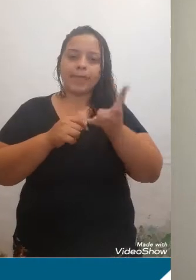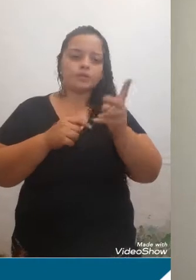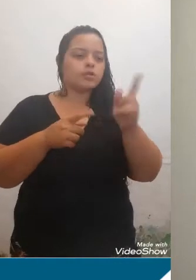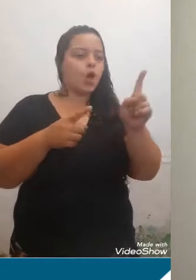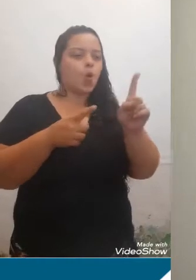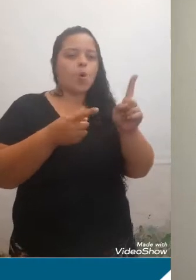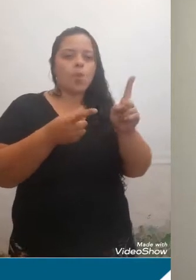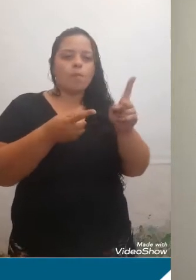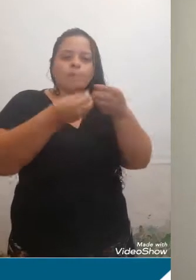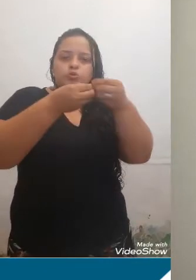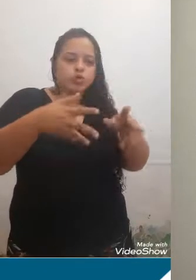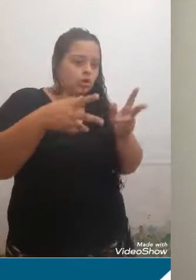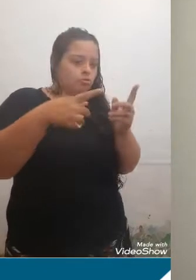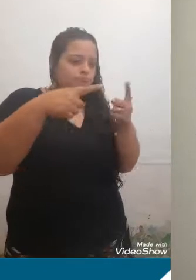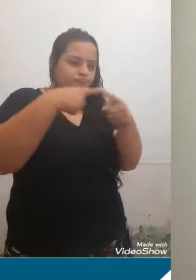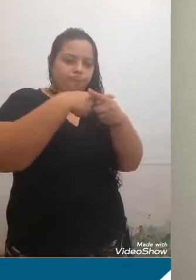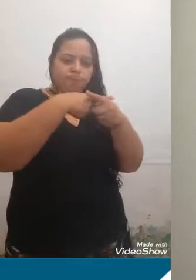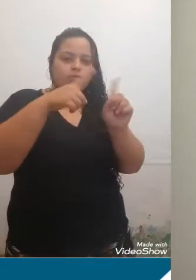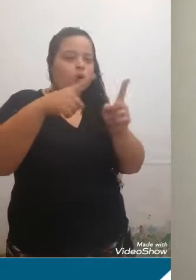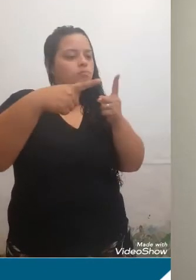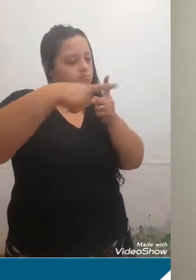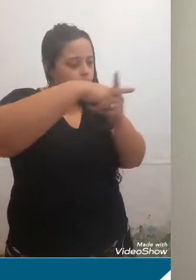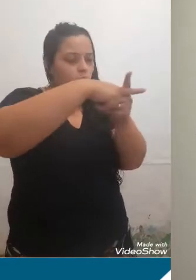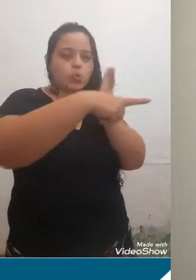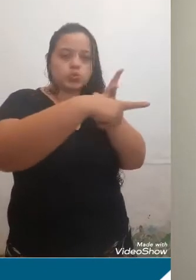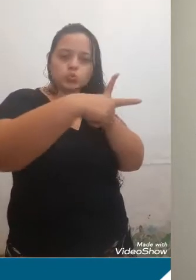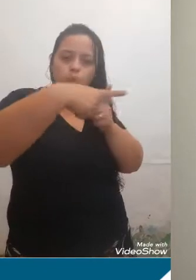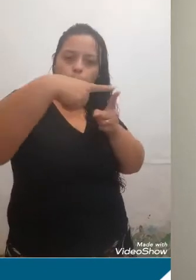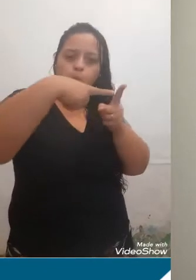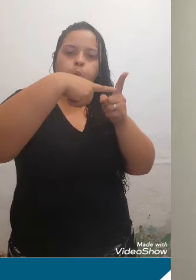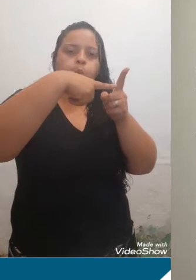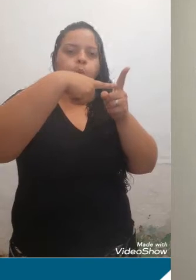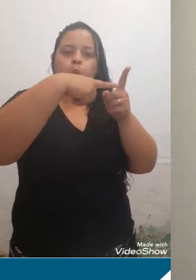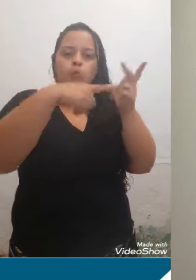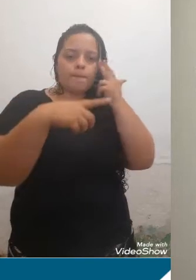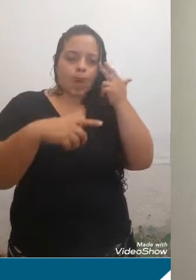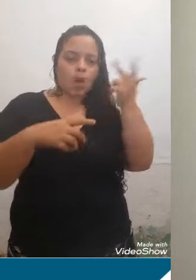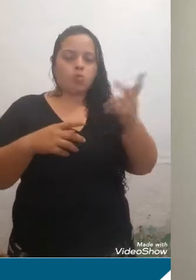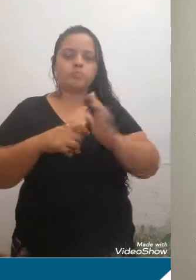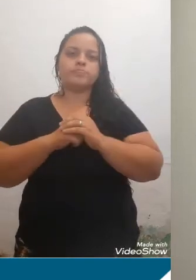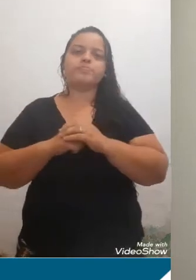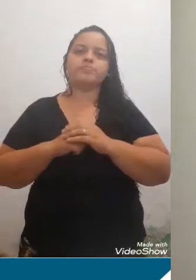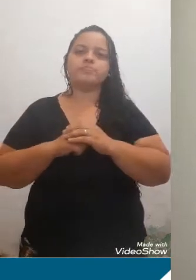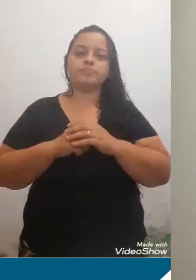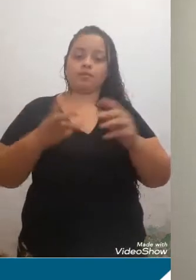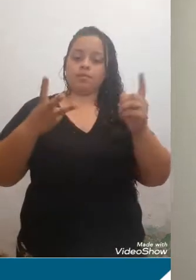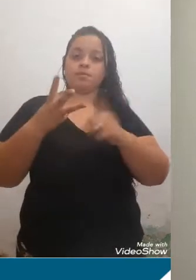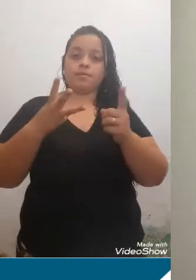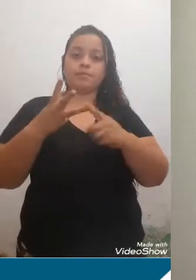a trajetória de um não interfere na trajetória do outro. Eles se cruzam e continuam seguindo como se nada tivesse